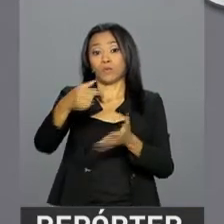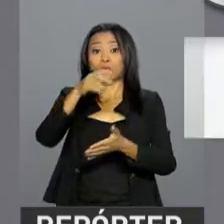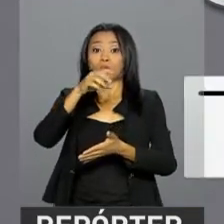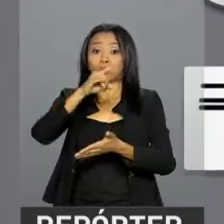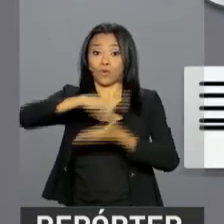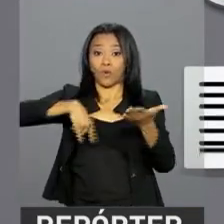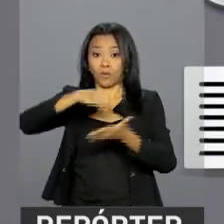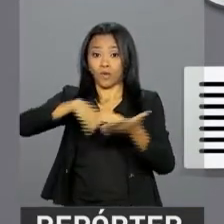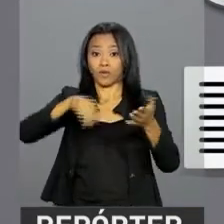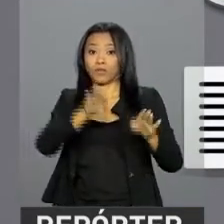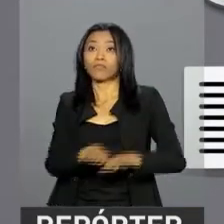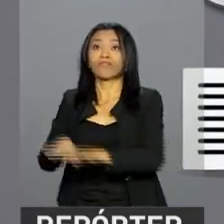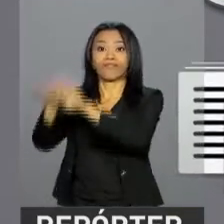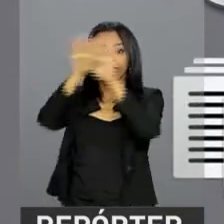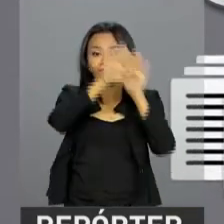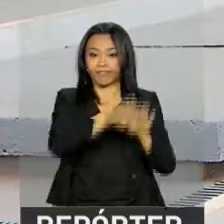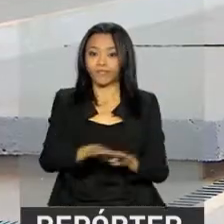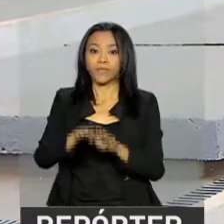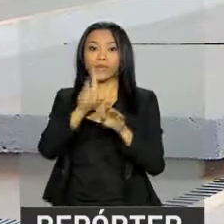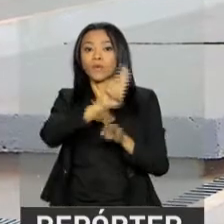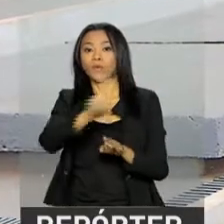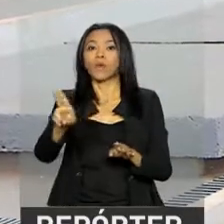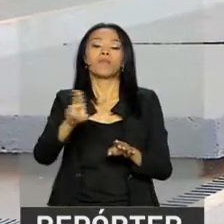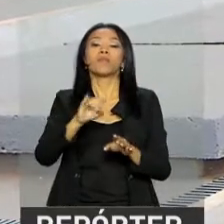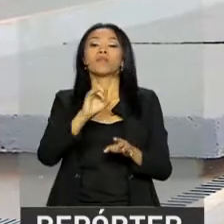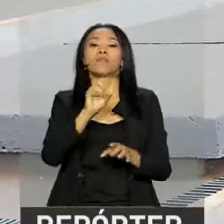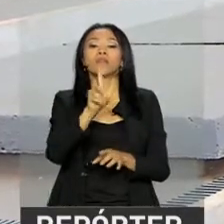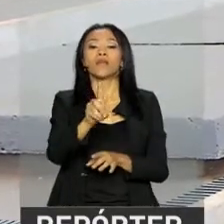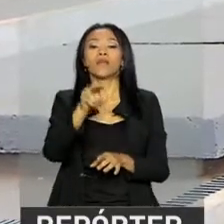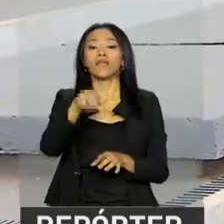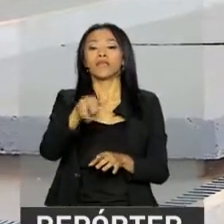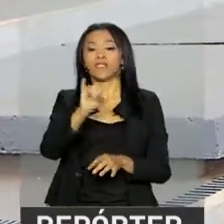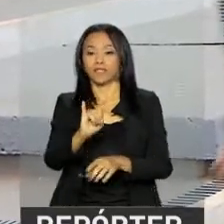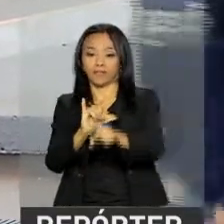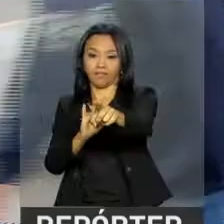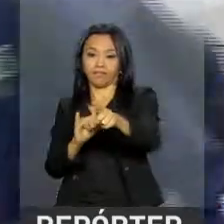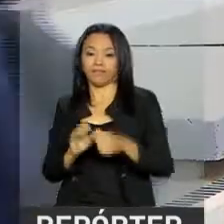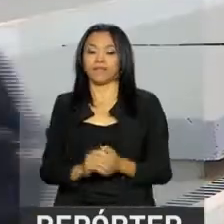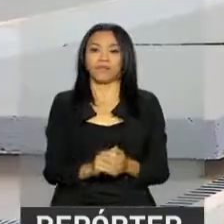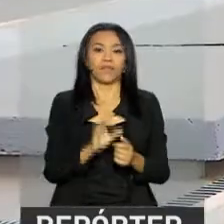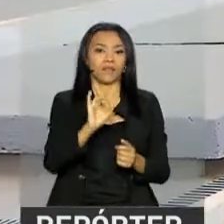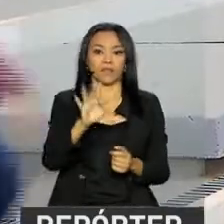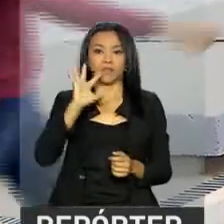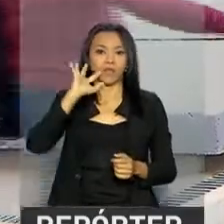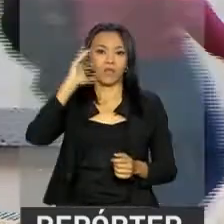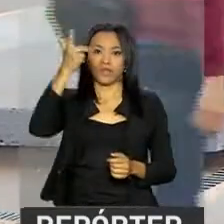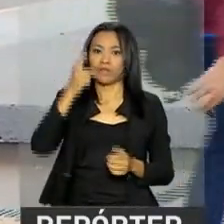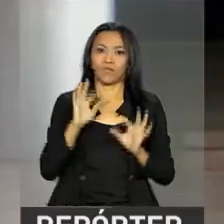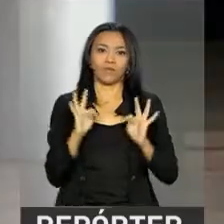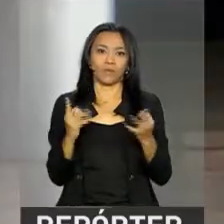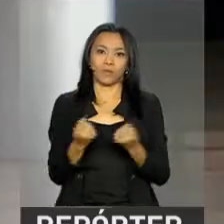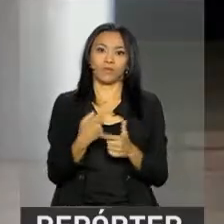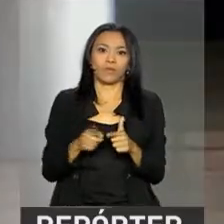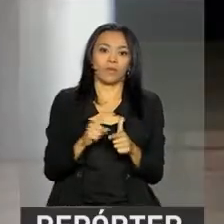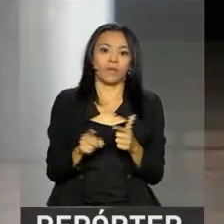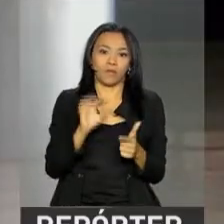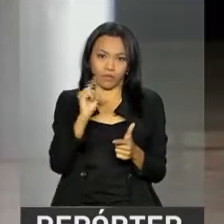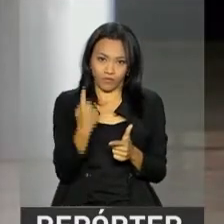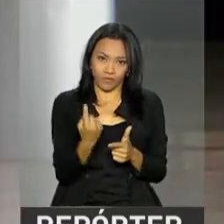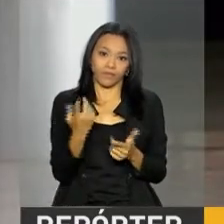identificação o dn só pegou o saco o documento sozinho resolveria o problema da gente totalmente